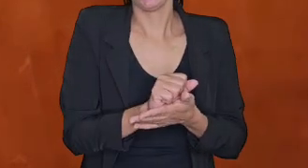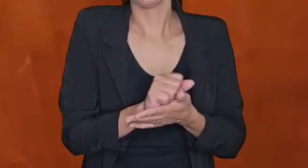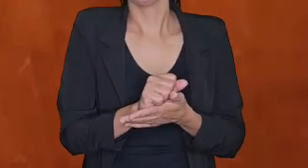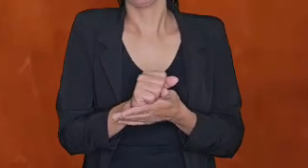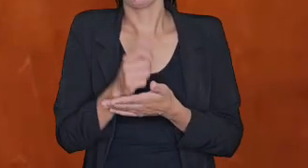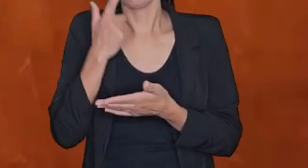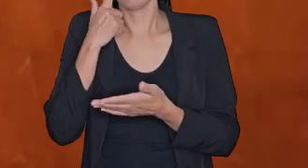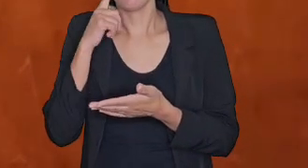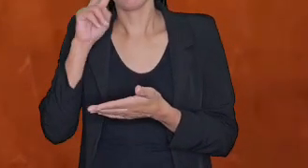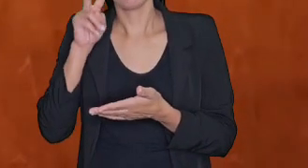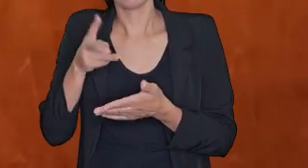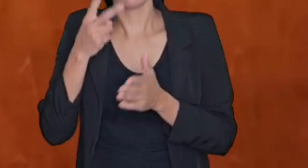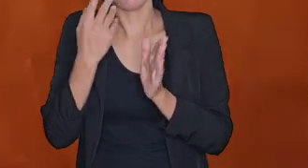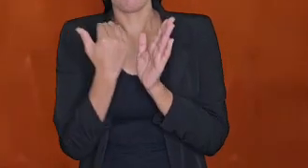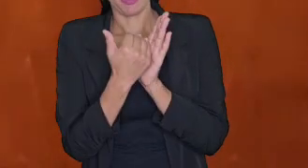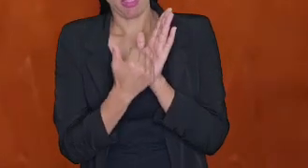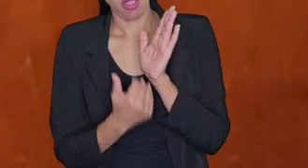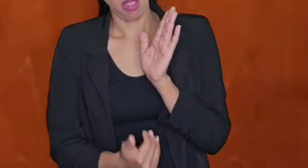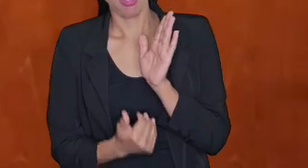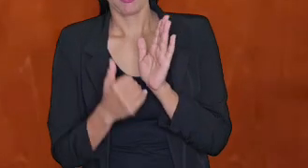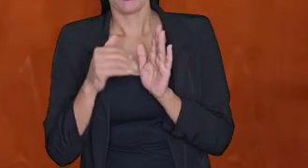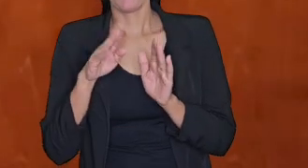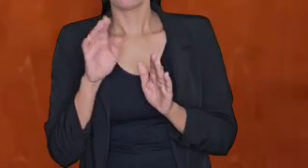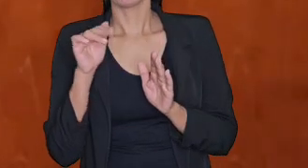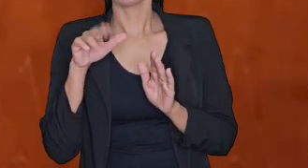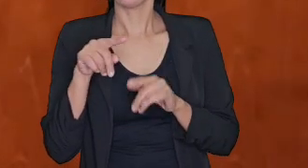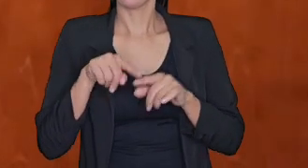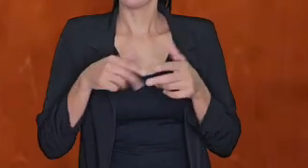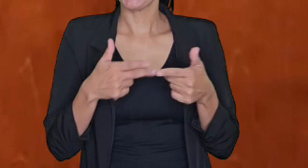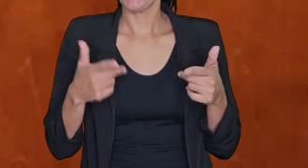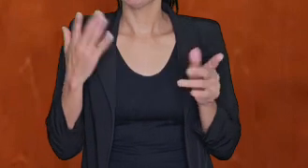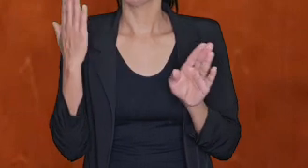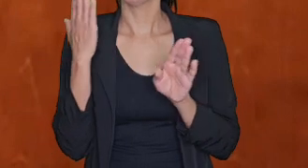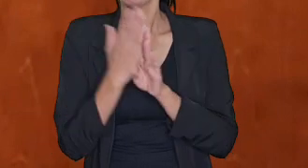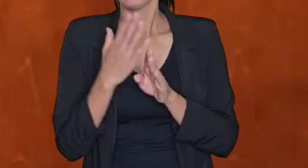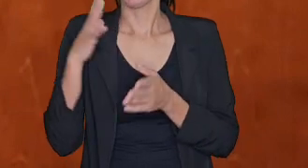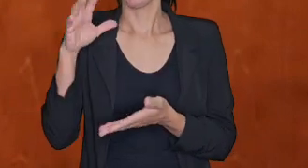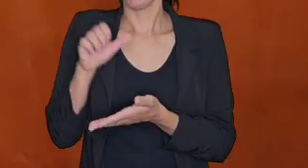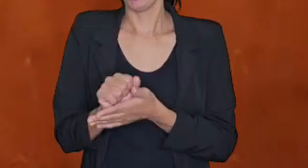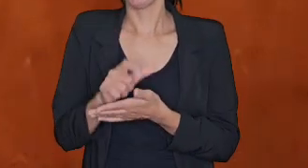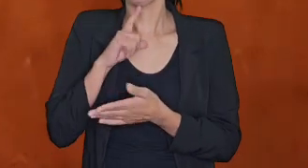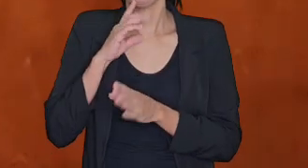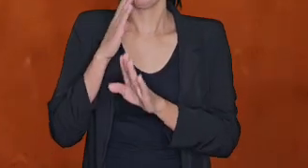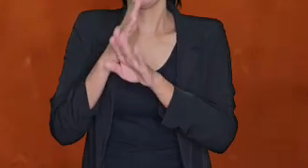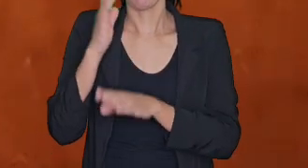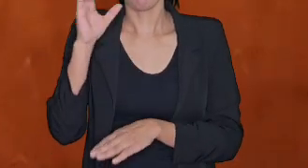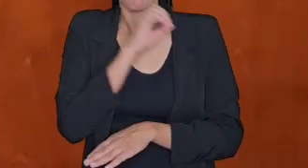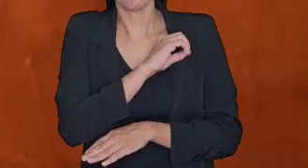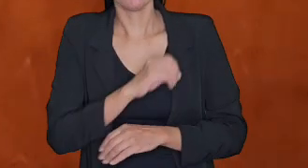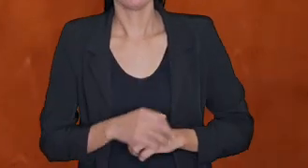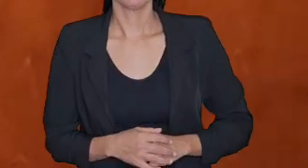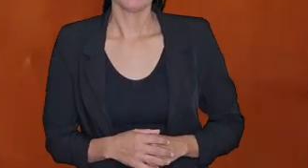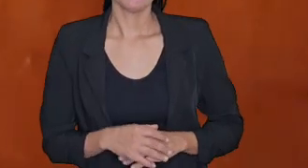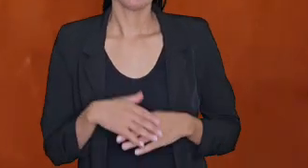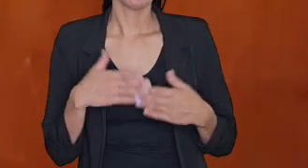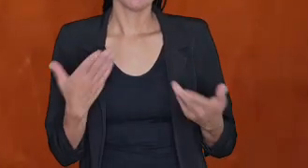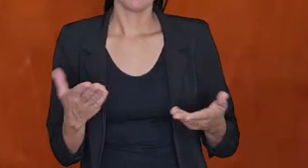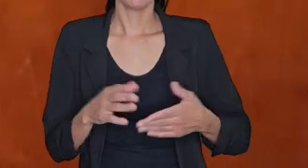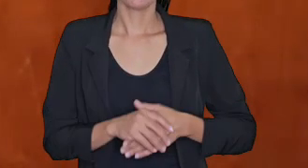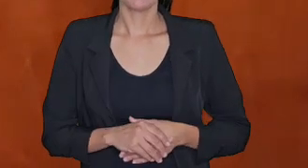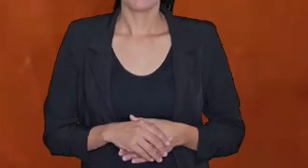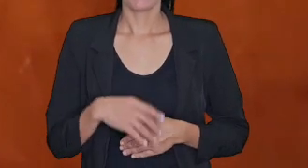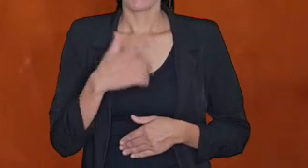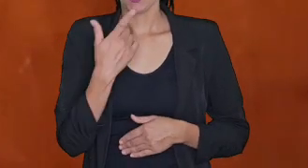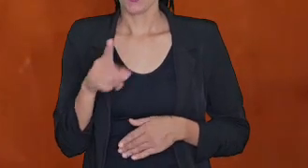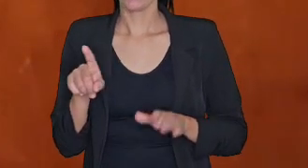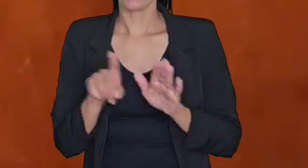certidão dessa escritura. O auditor fiscal vai poder ver aquele catálogo de bens e vai ficar muito rapidamente encontrar nos respectivos registros